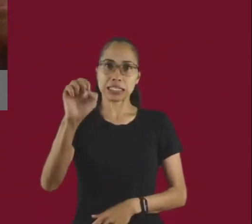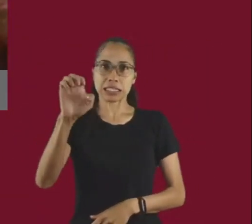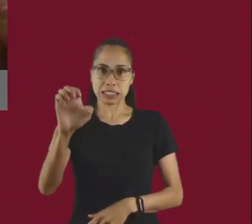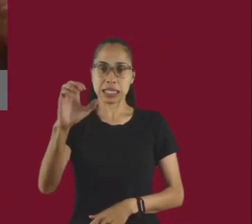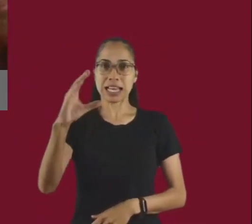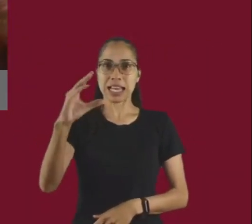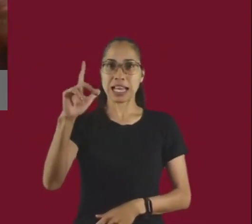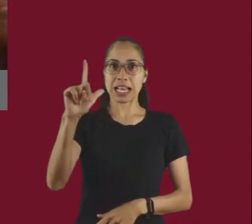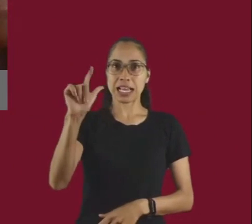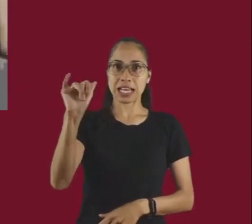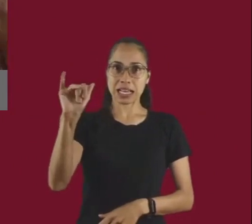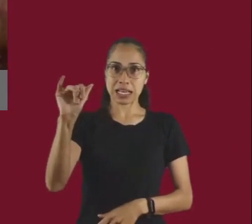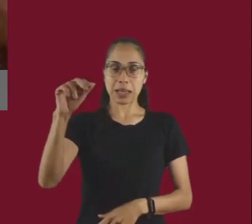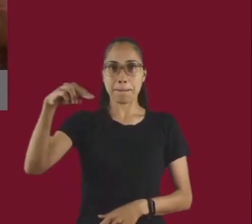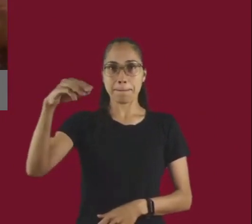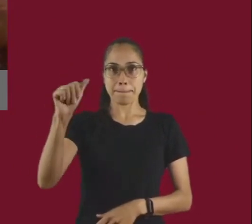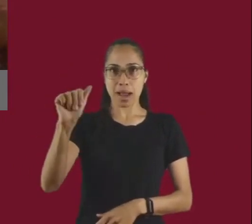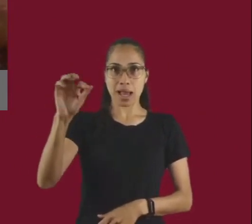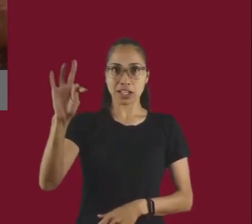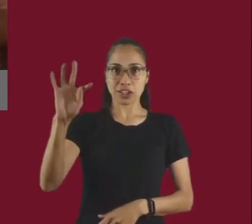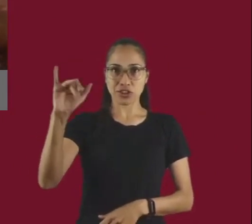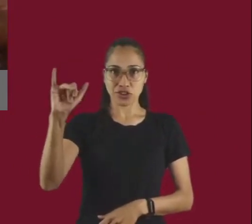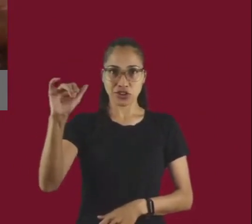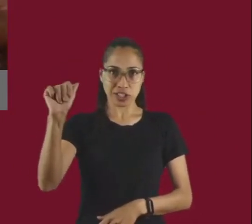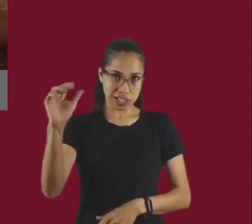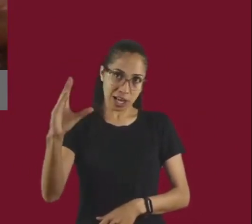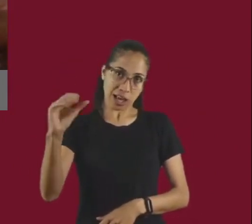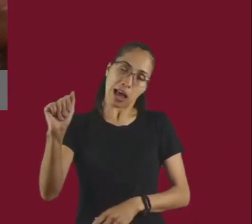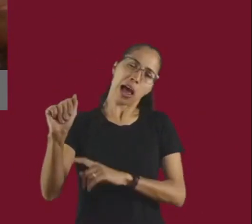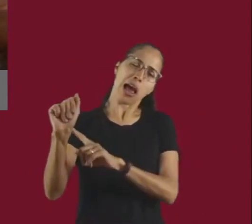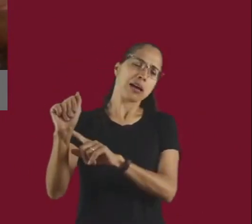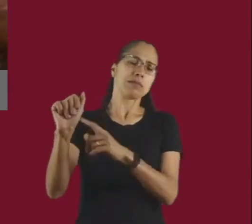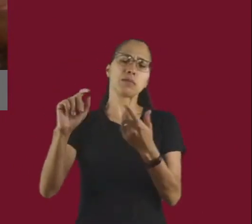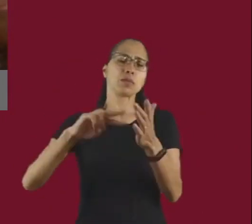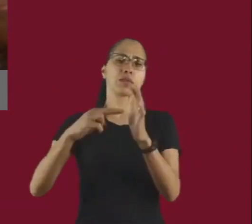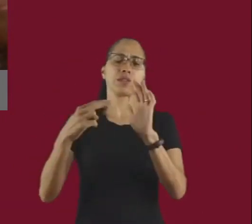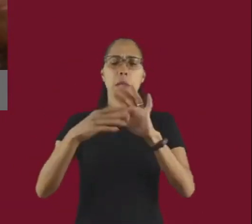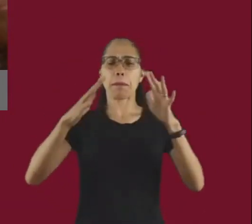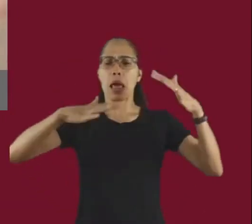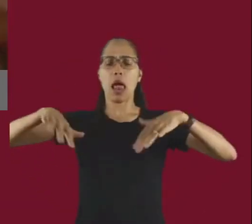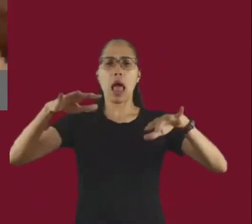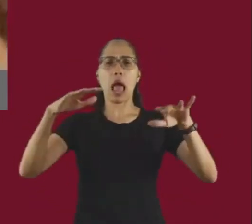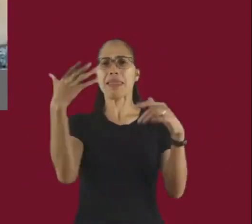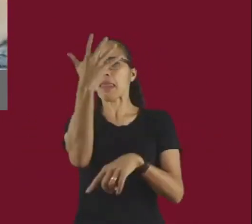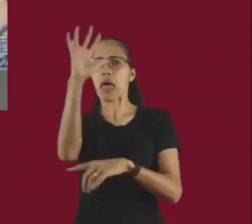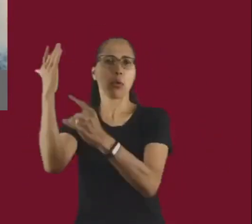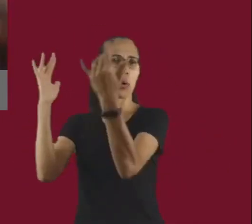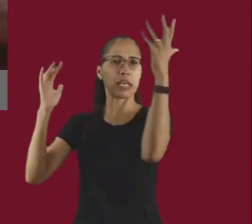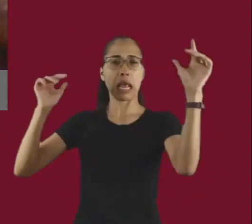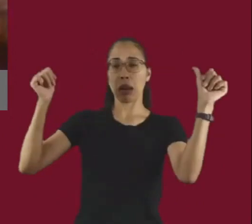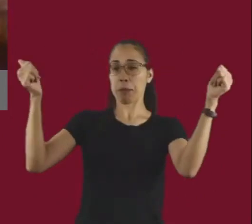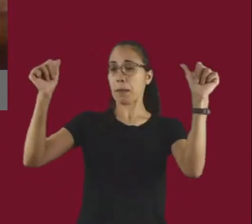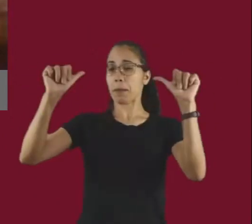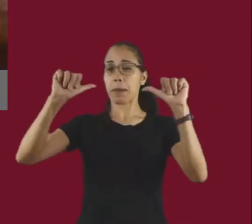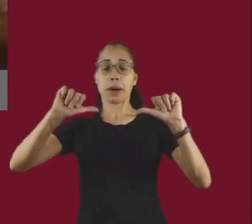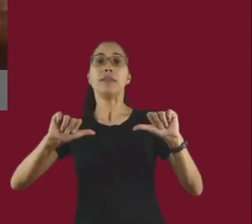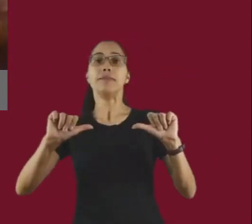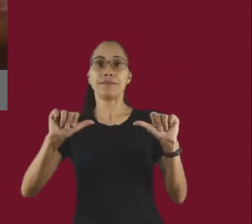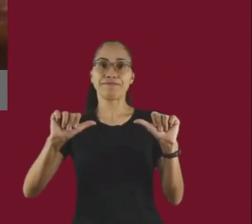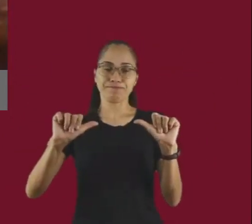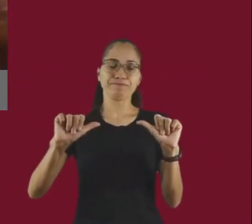grande demais. Isso fazia todo sentido naquela época. E para mim foi assim, uau, é